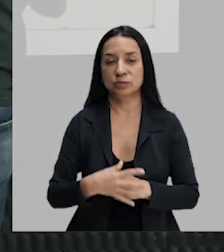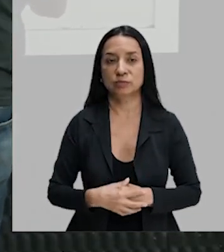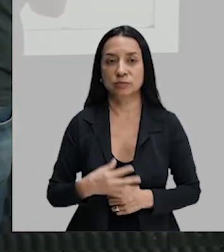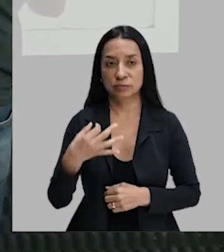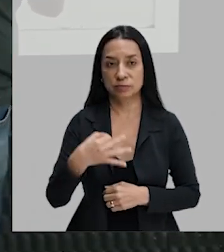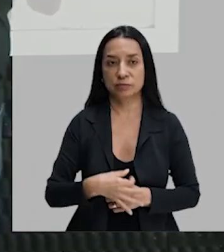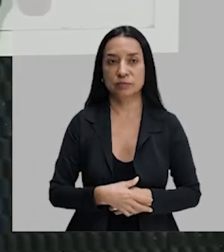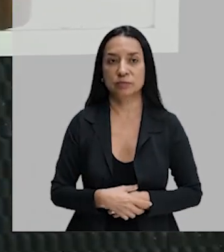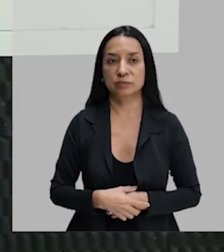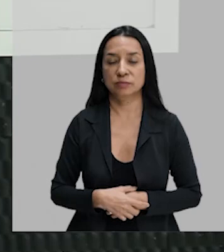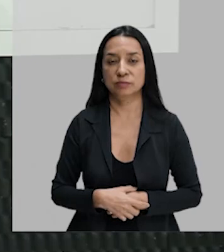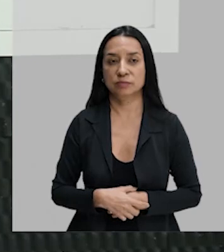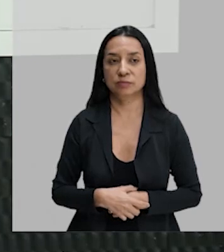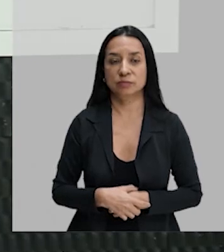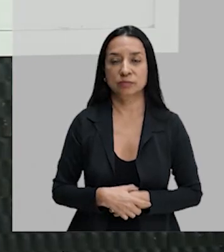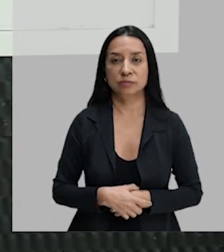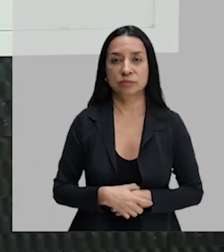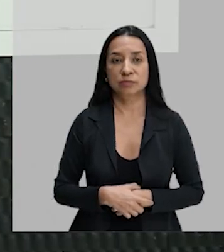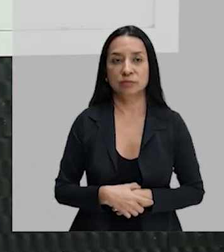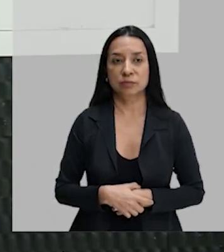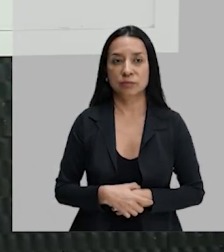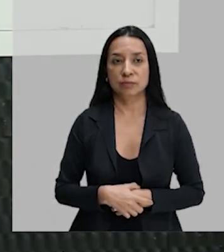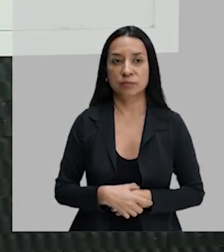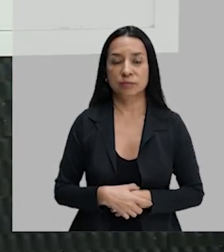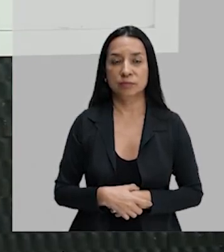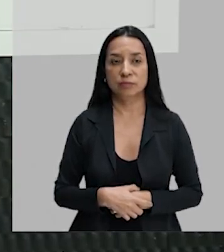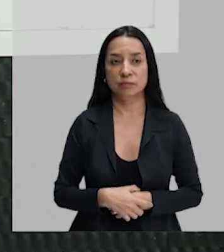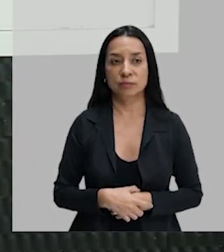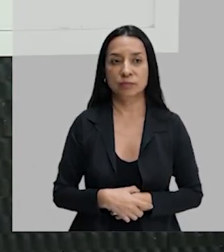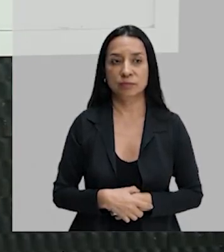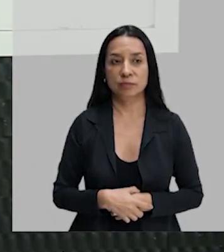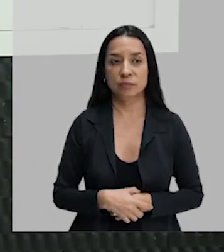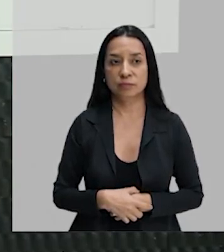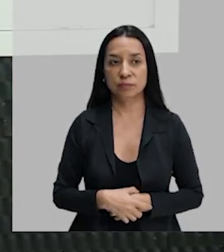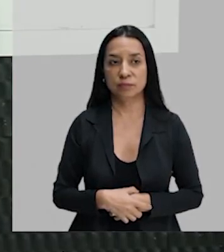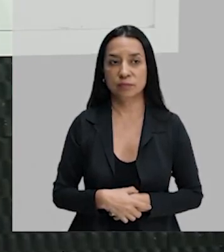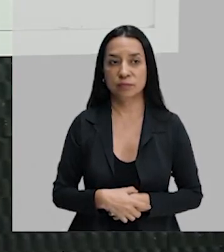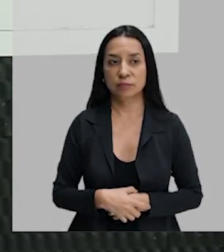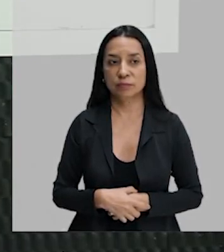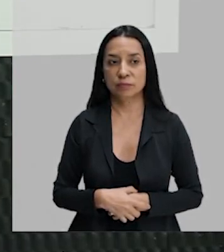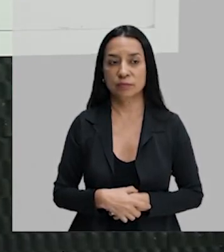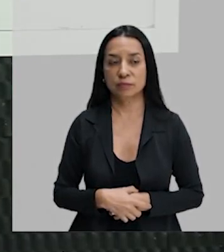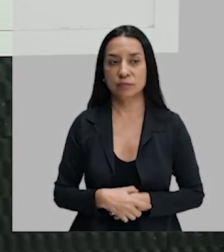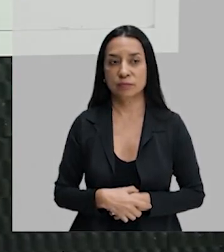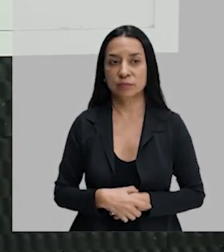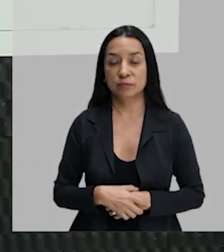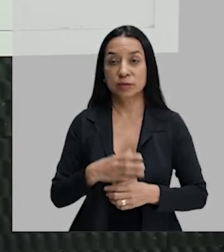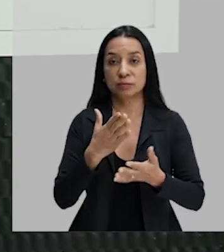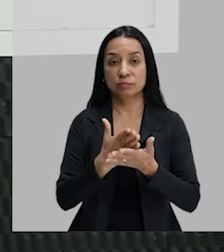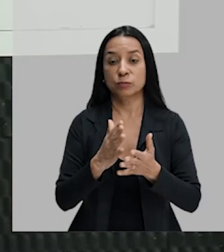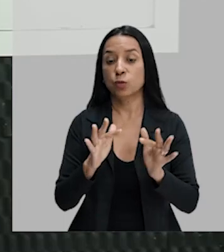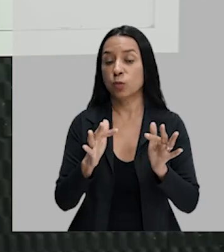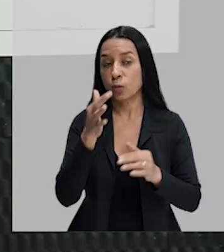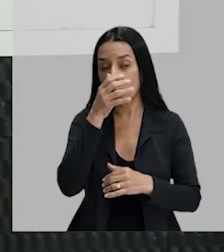certo feita aqui a continha Então vamos lá Pronto agora tá encerrando